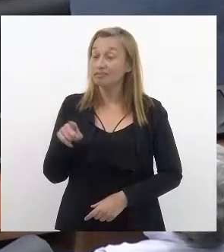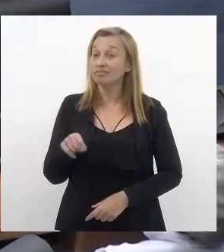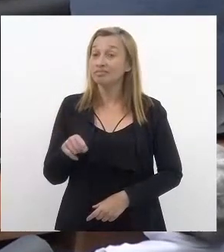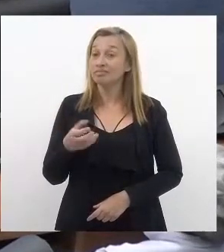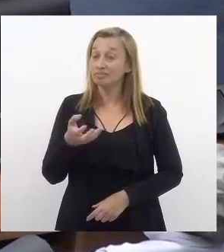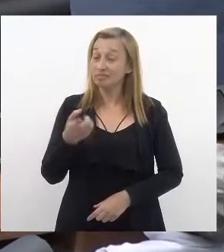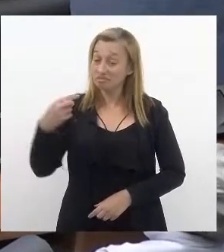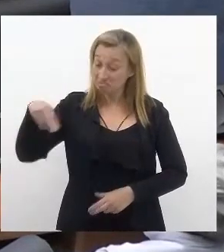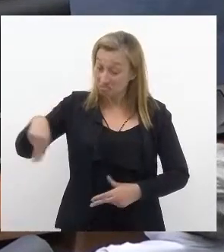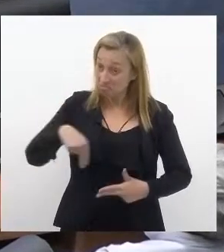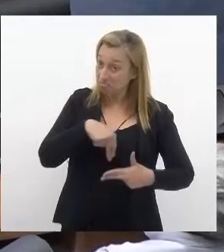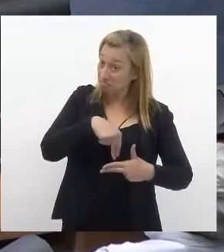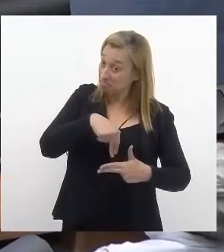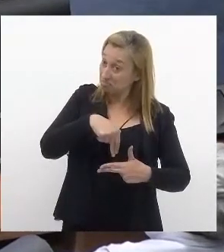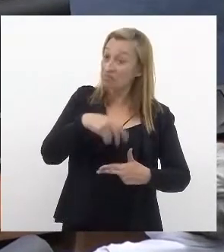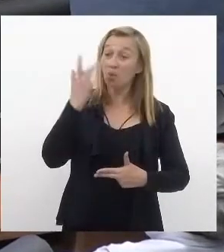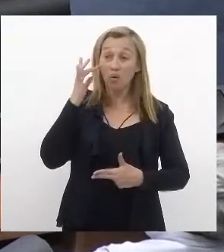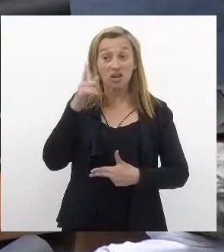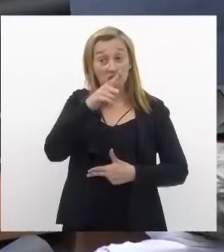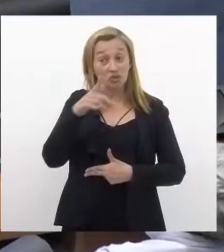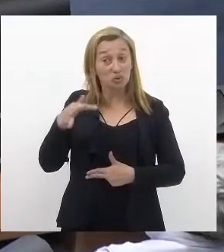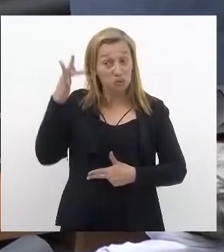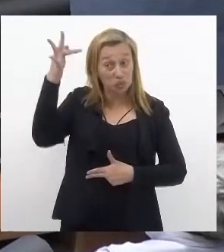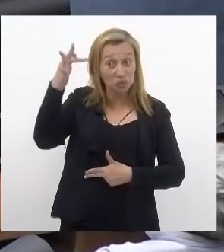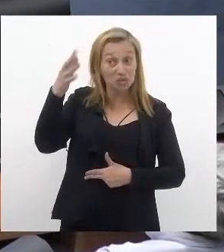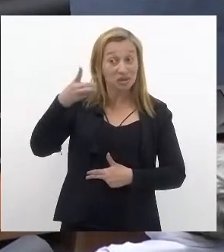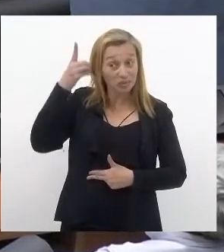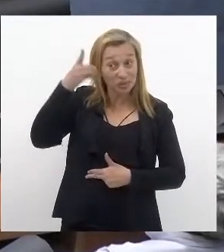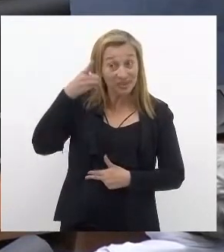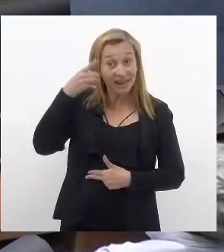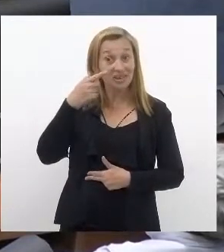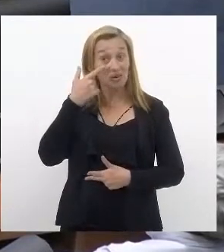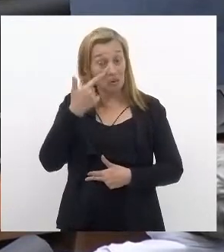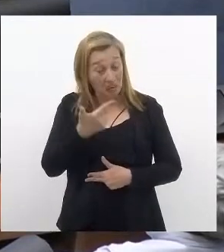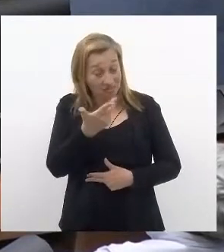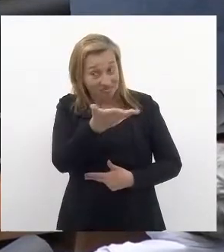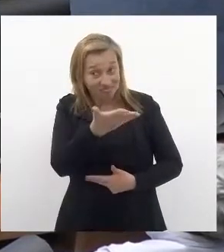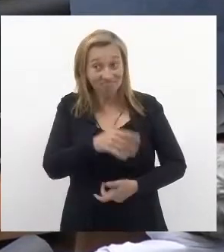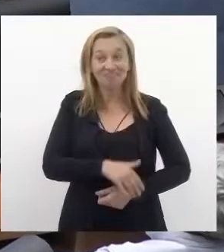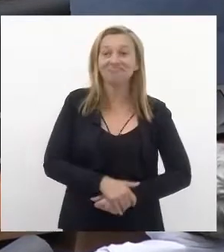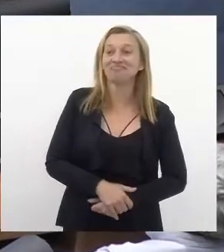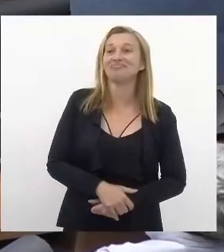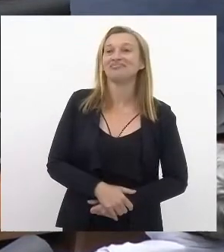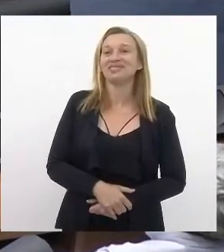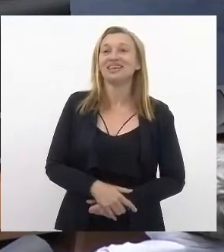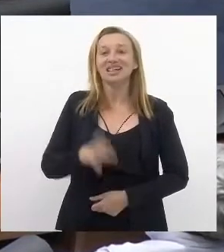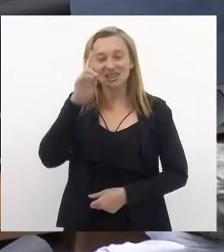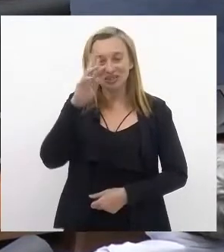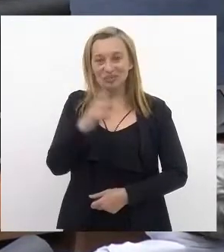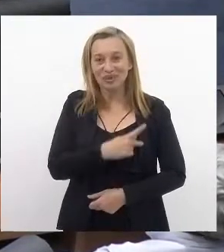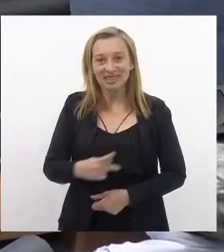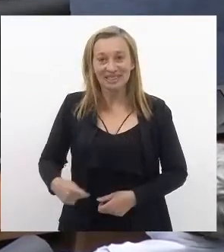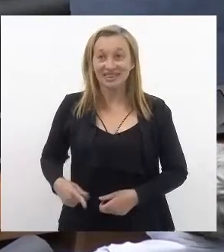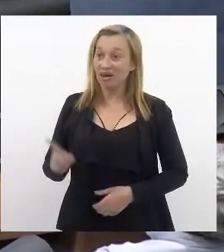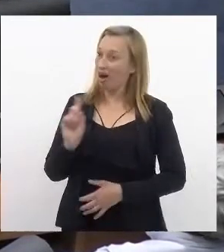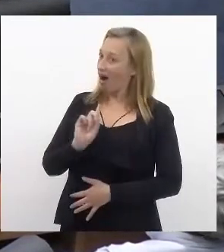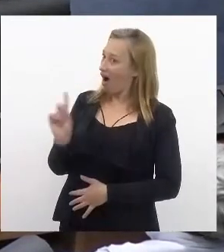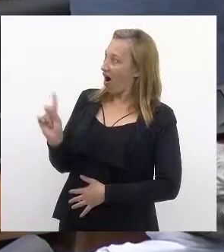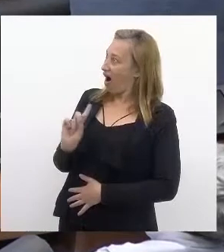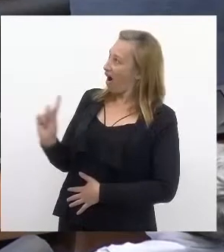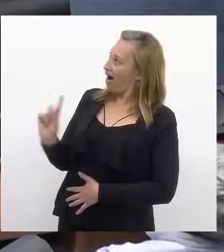púlpito, né? Já é um sinal. Senhor presidente, não é bem assim,